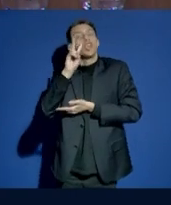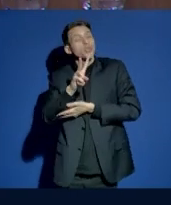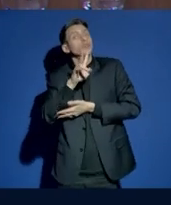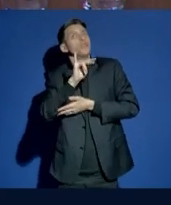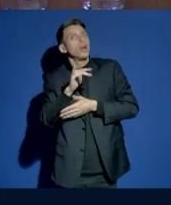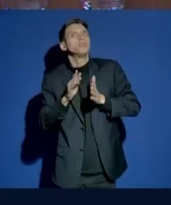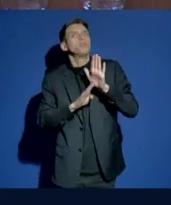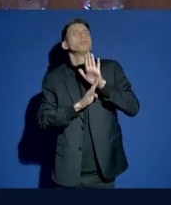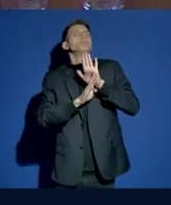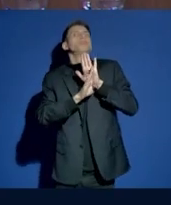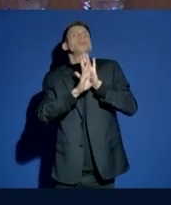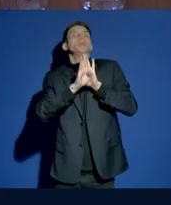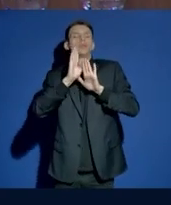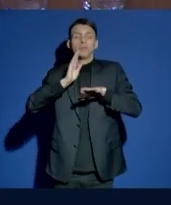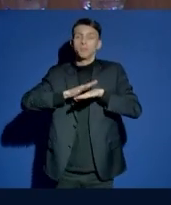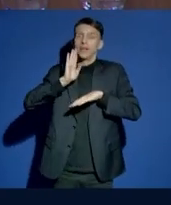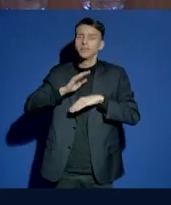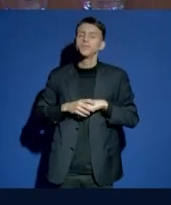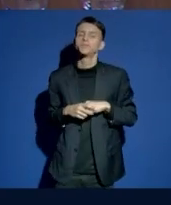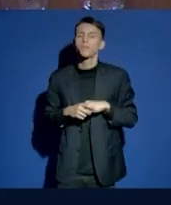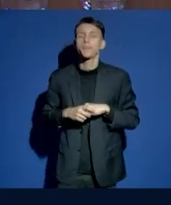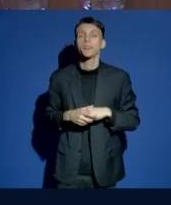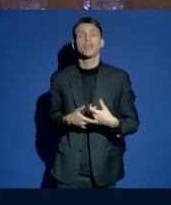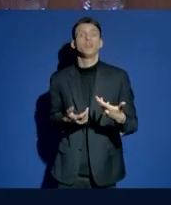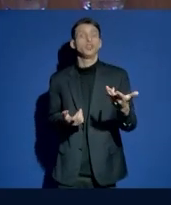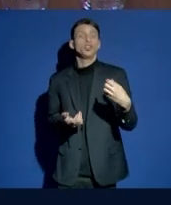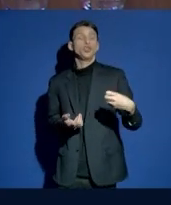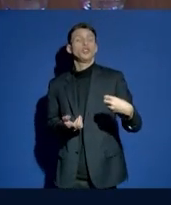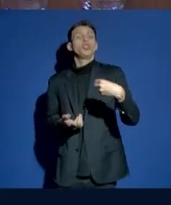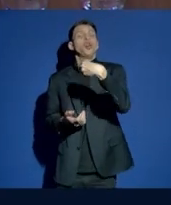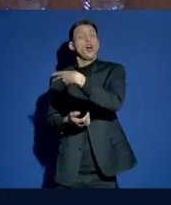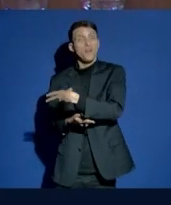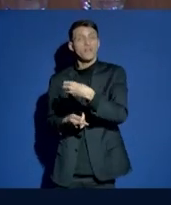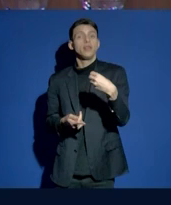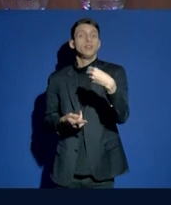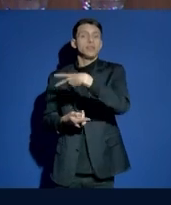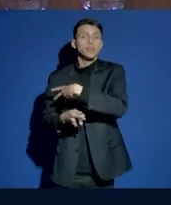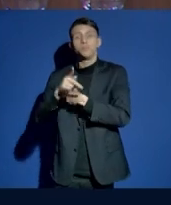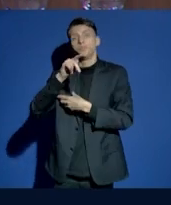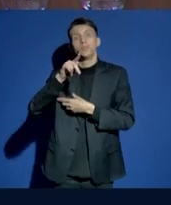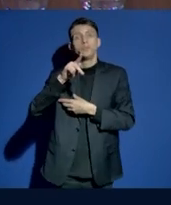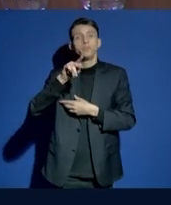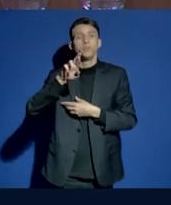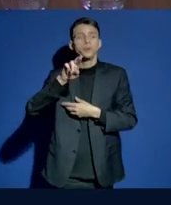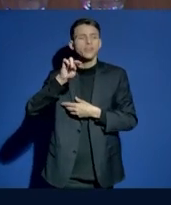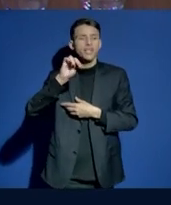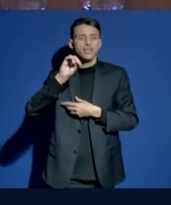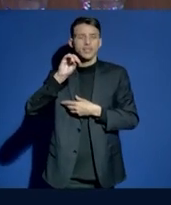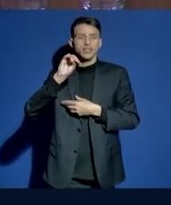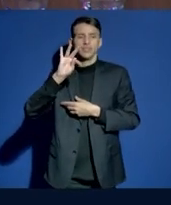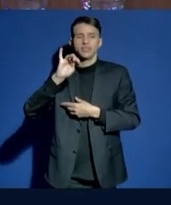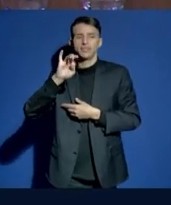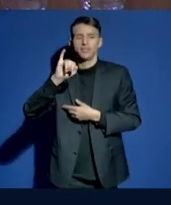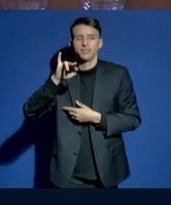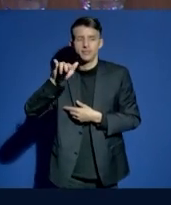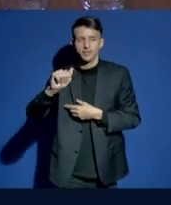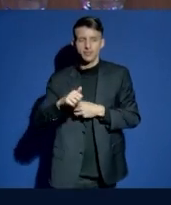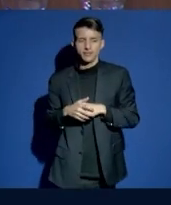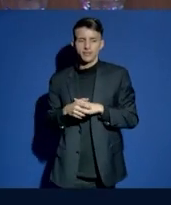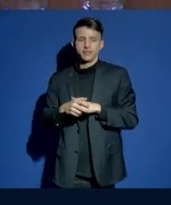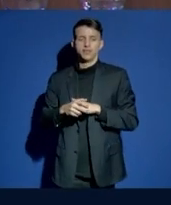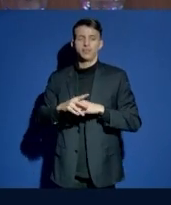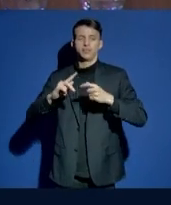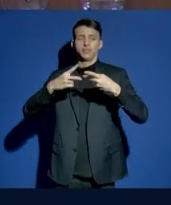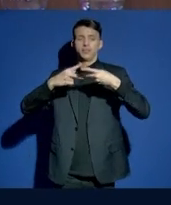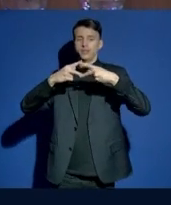uma outra tendência que é novas proteínas, que é... uma questão ainda um